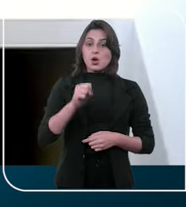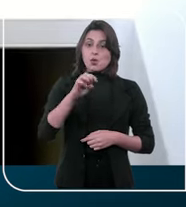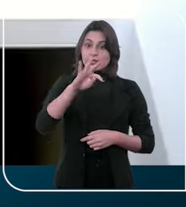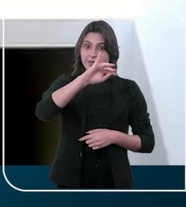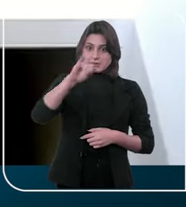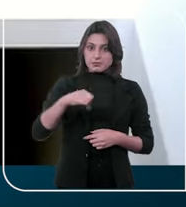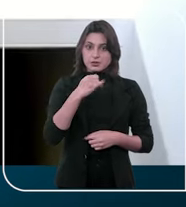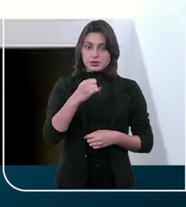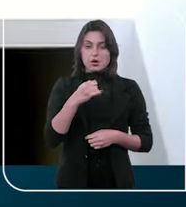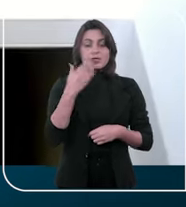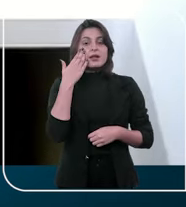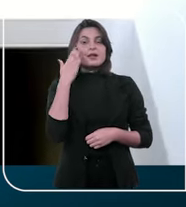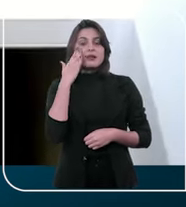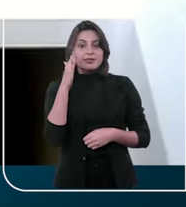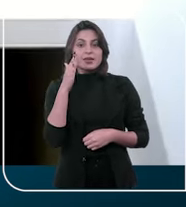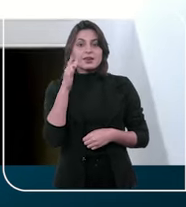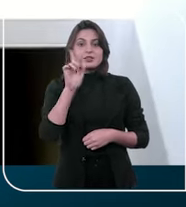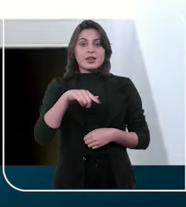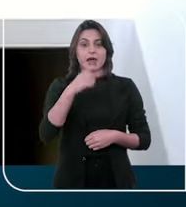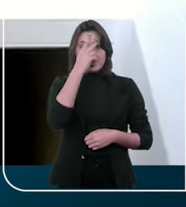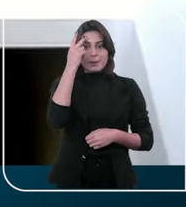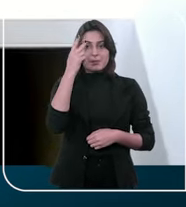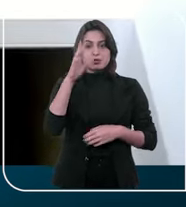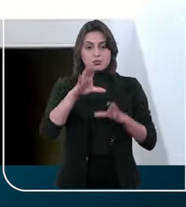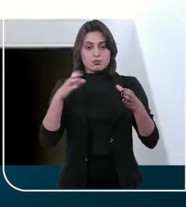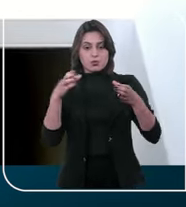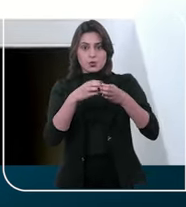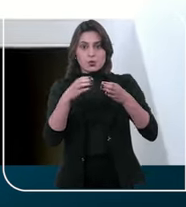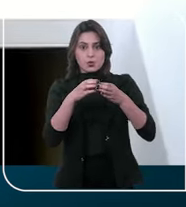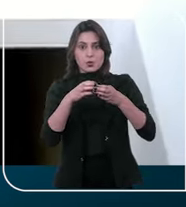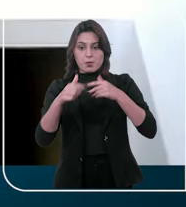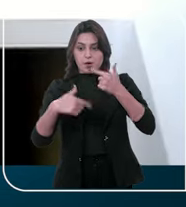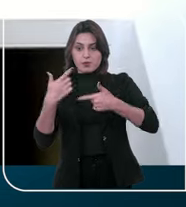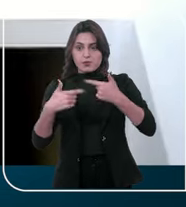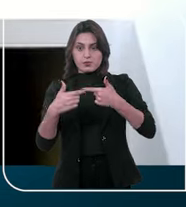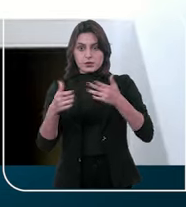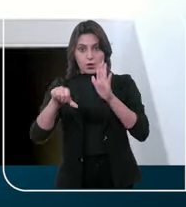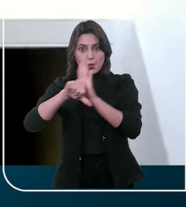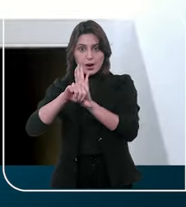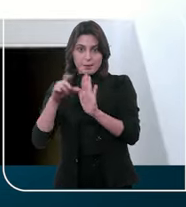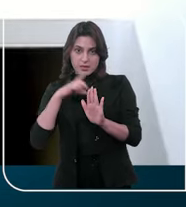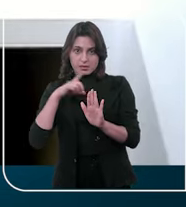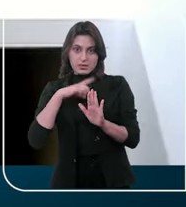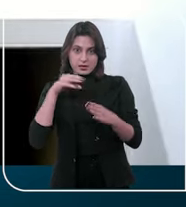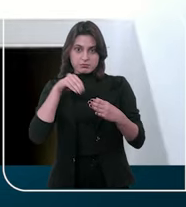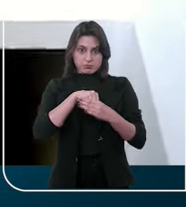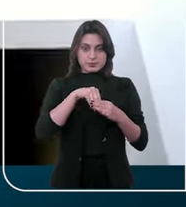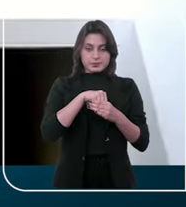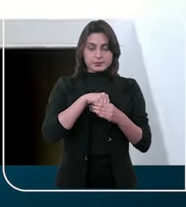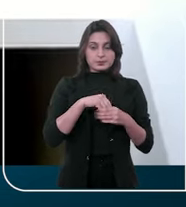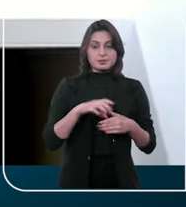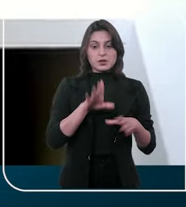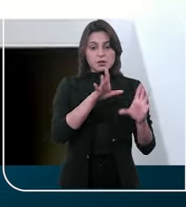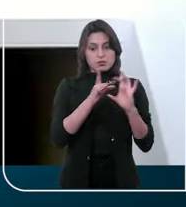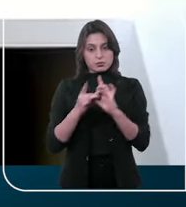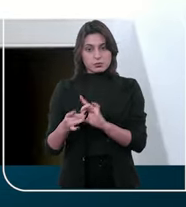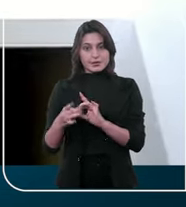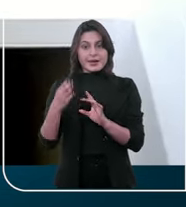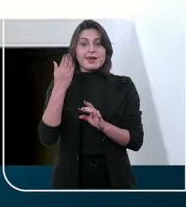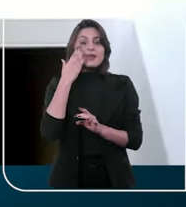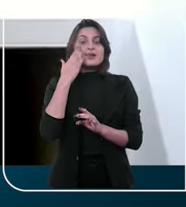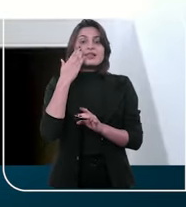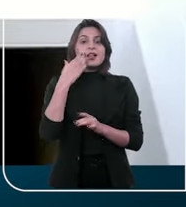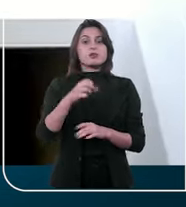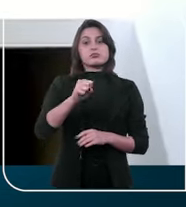função apenas para crimes decorrentes da função, nesse contexto compreendido pelo Supremo Tribunal Federal na questão de